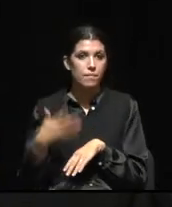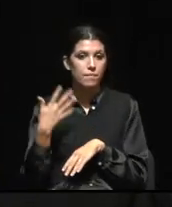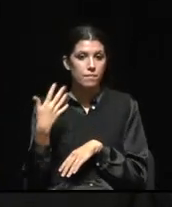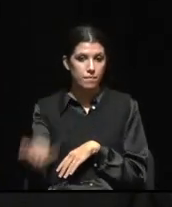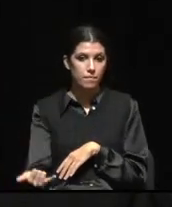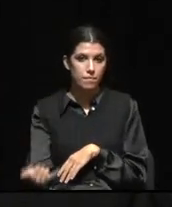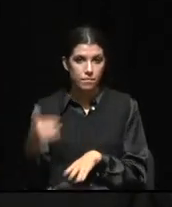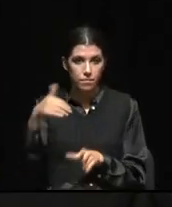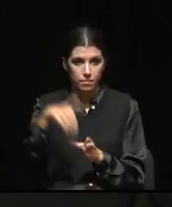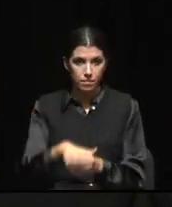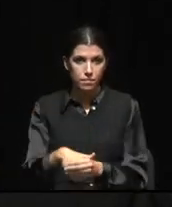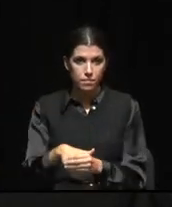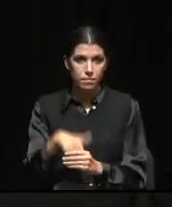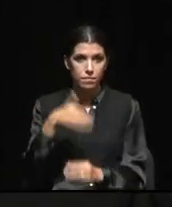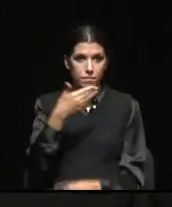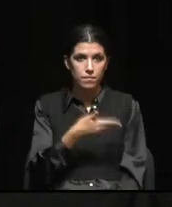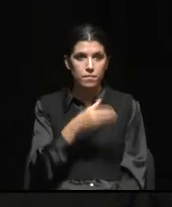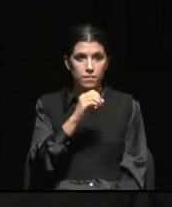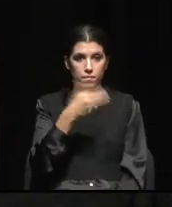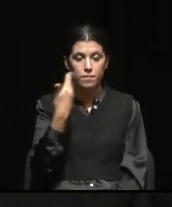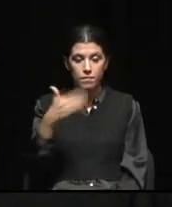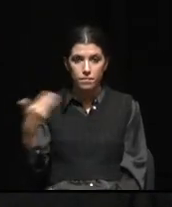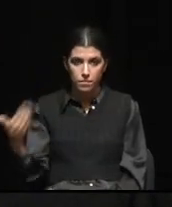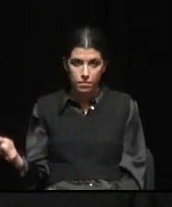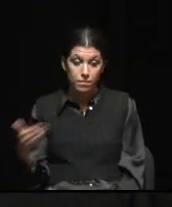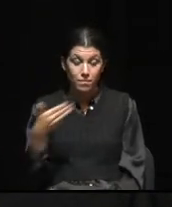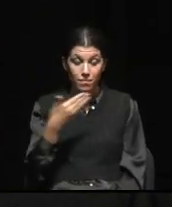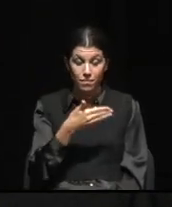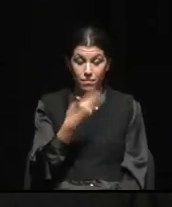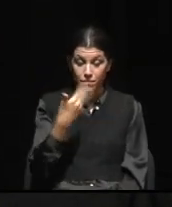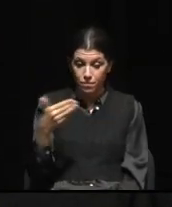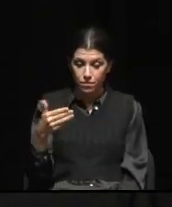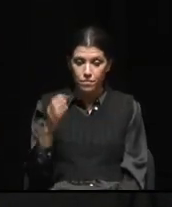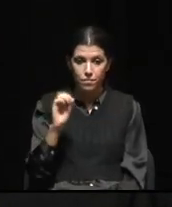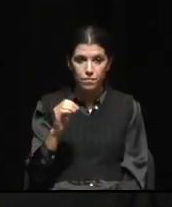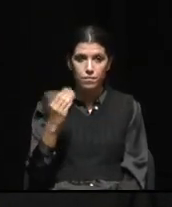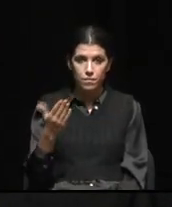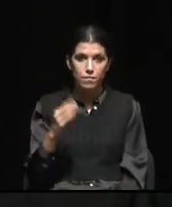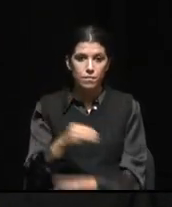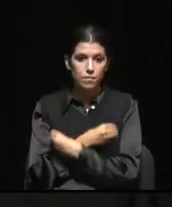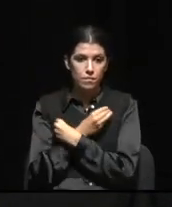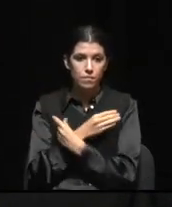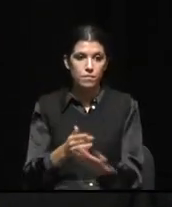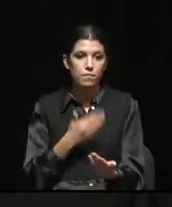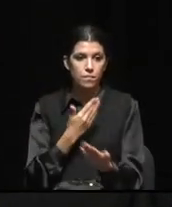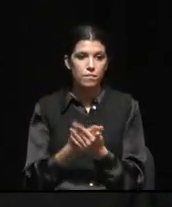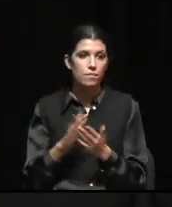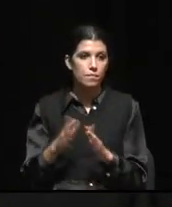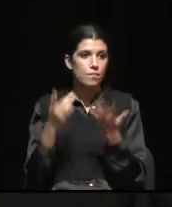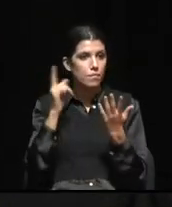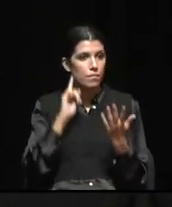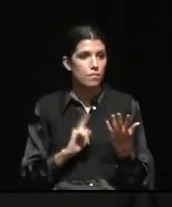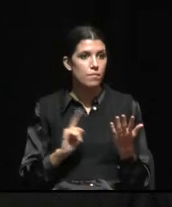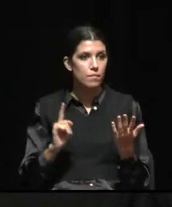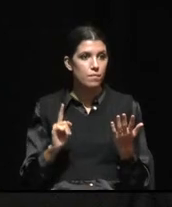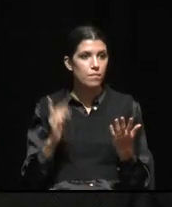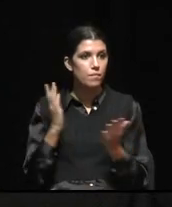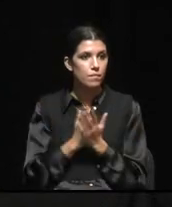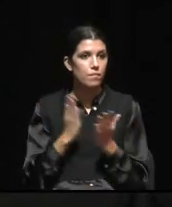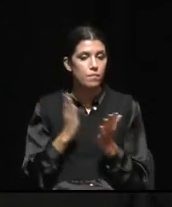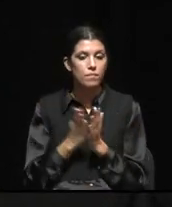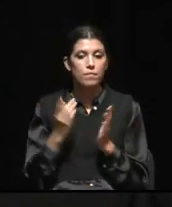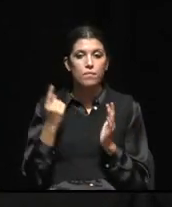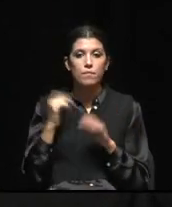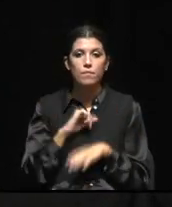passar à votação do voto 11101 do bloco de esquerda saudação ao Dia do Estudante quem